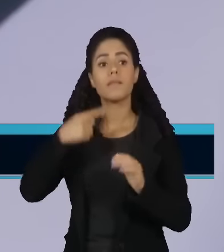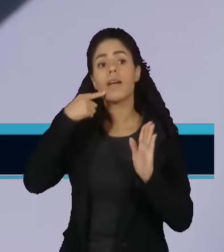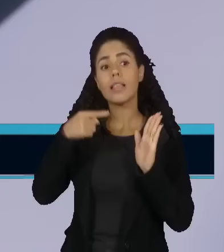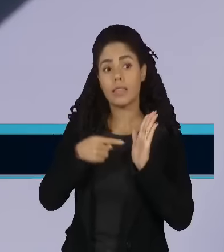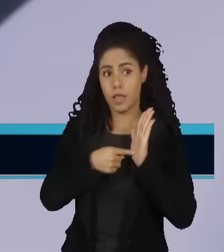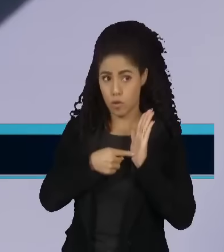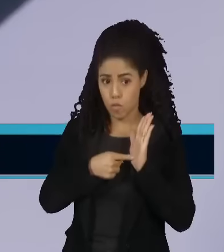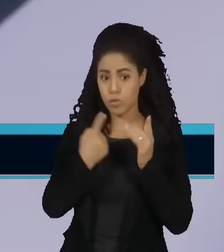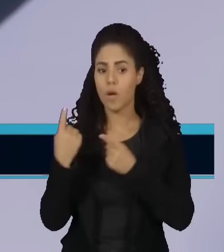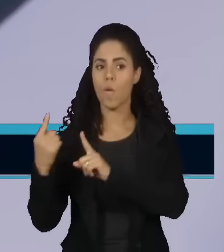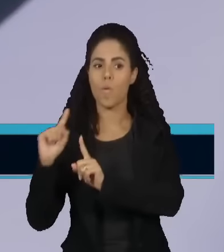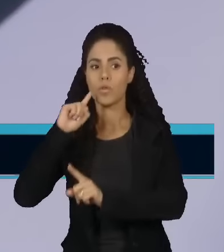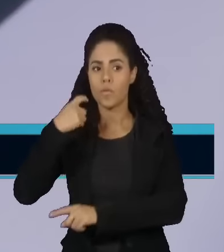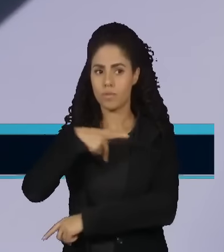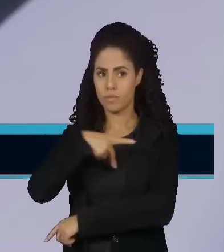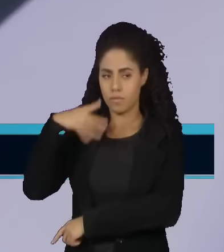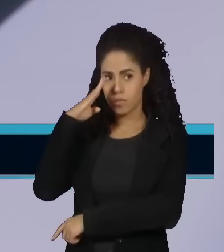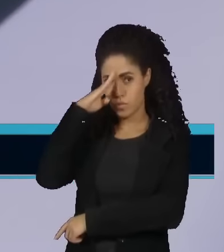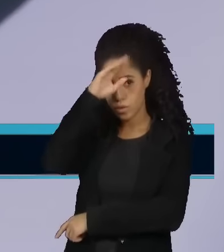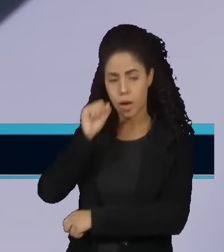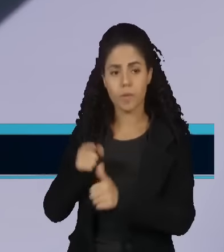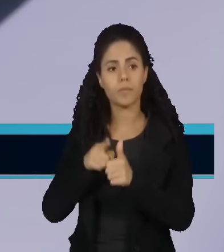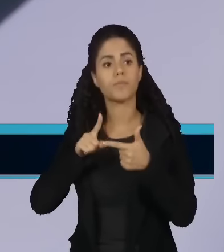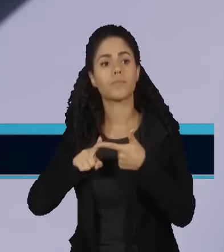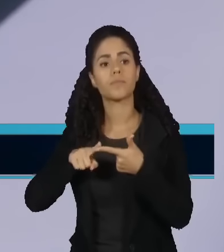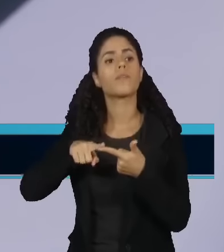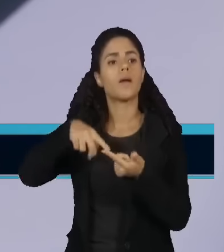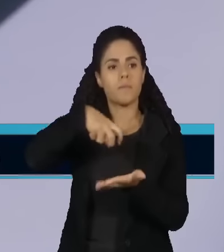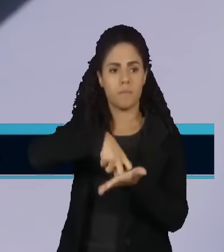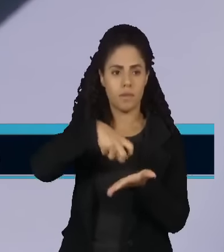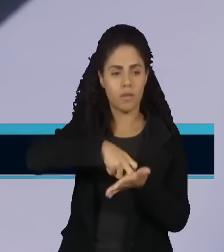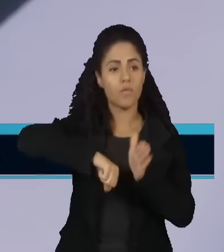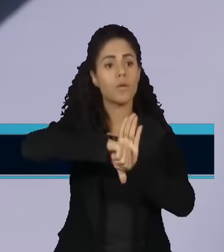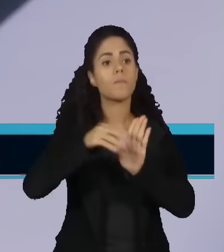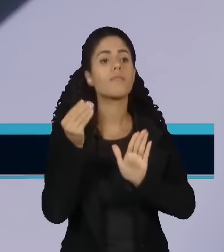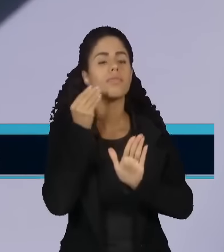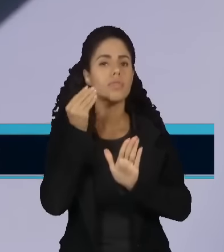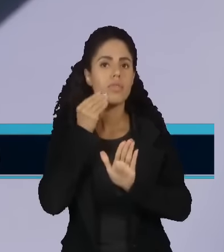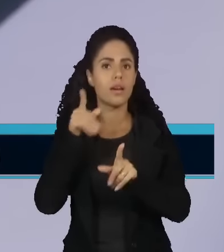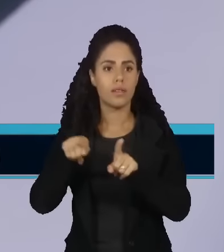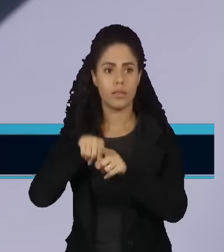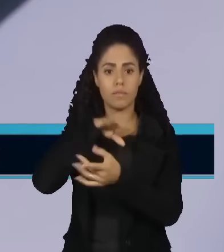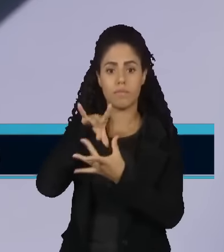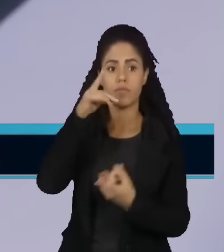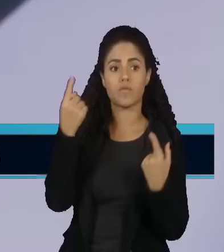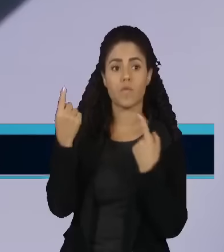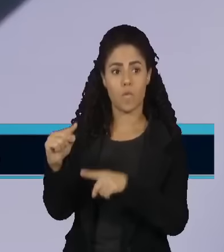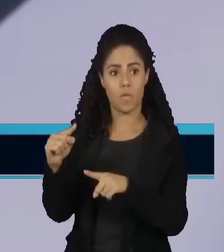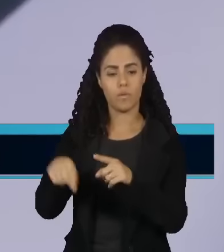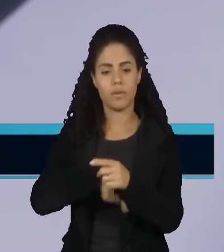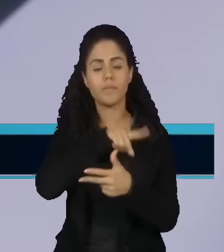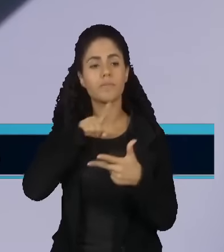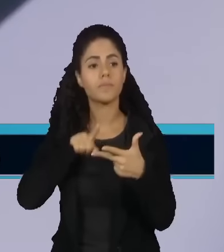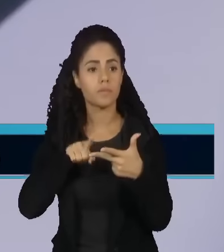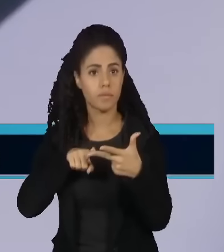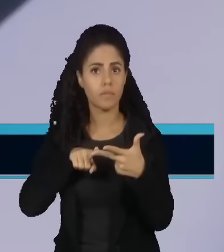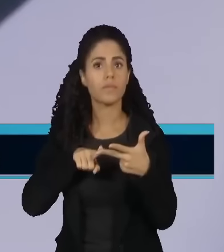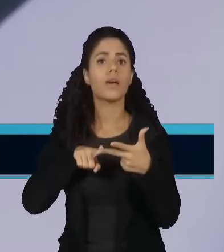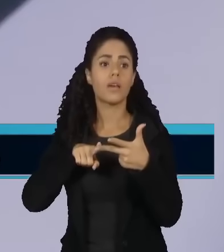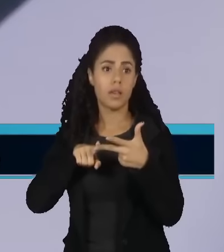denúncia contra o ex-presidente Jair Bolsonaro pela prática do crime de tentativa de abolição do Estado Democrático de Direito,